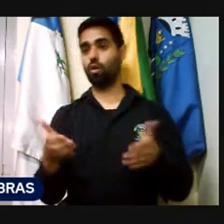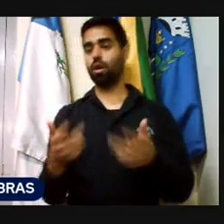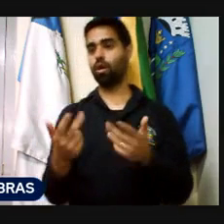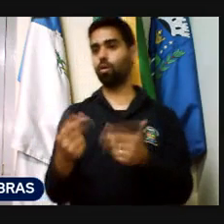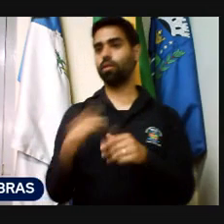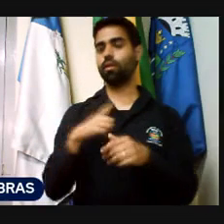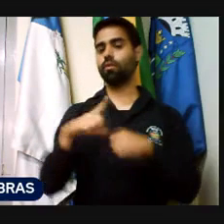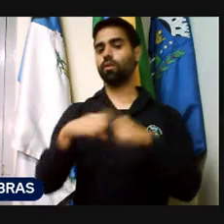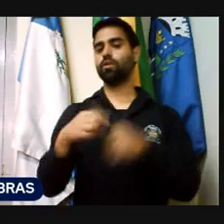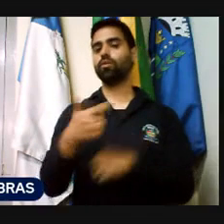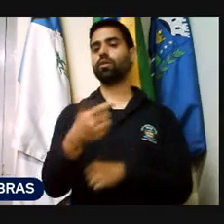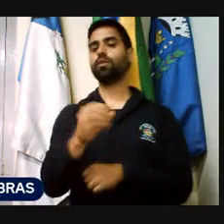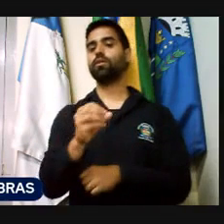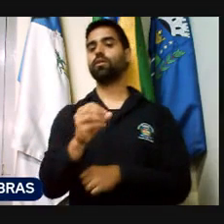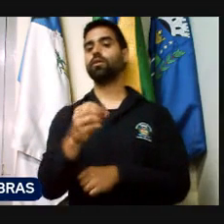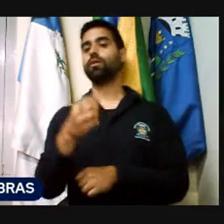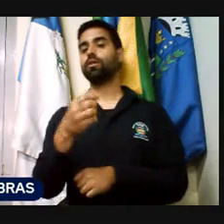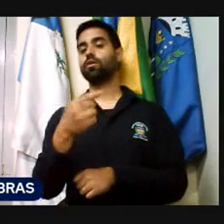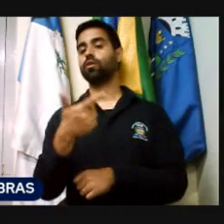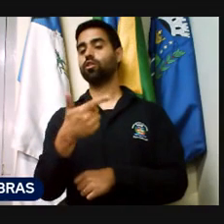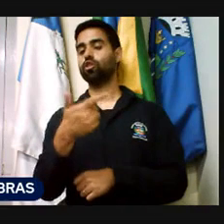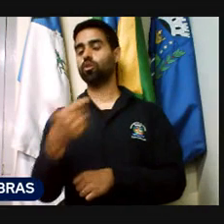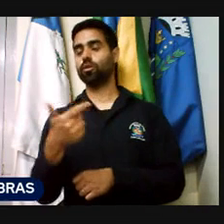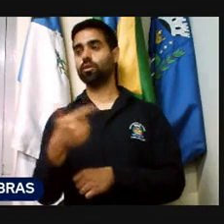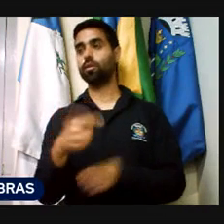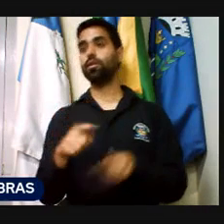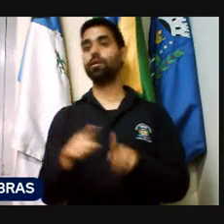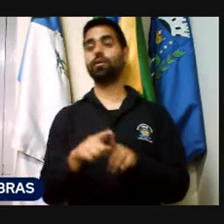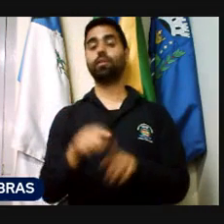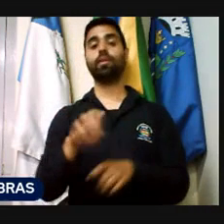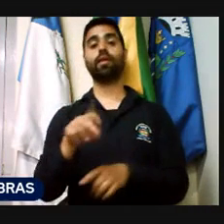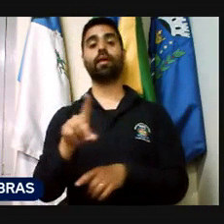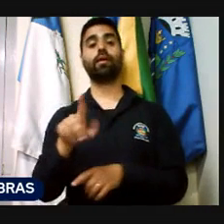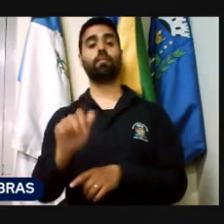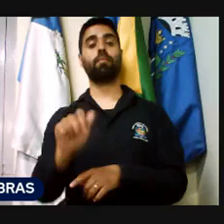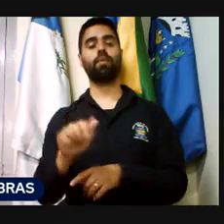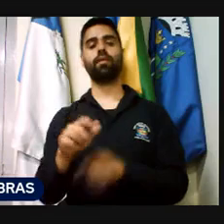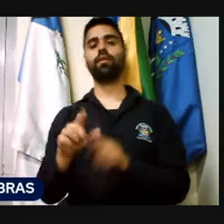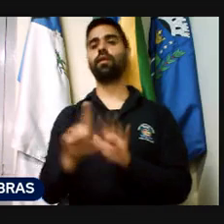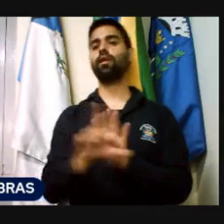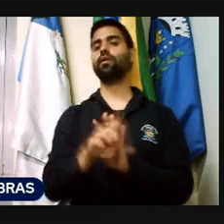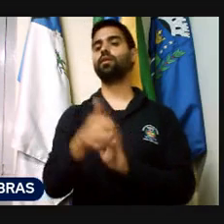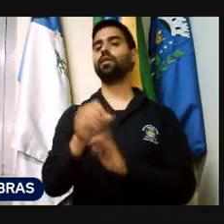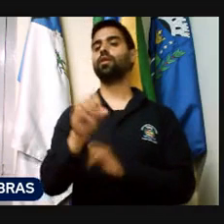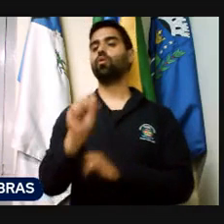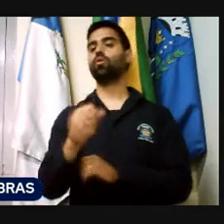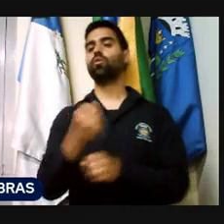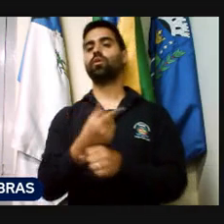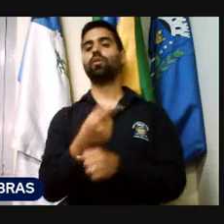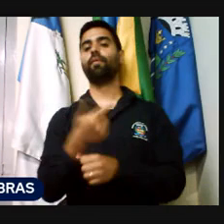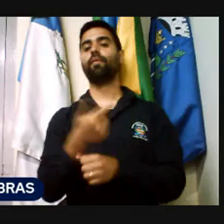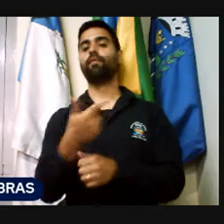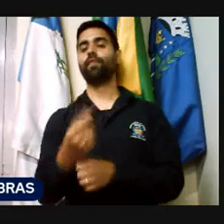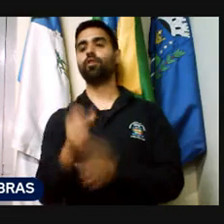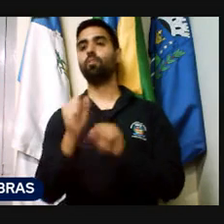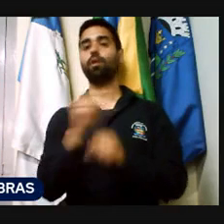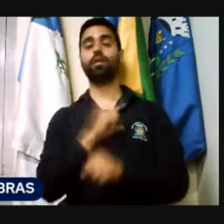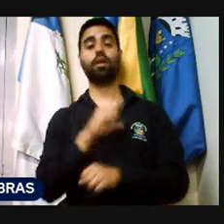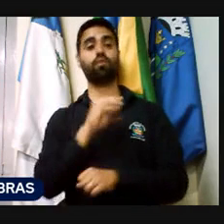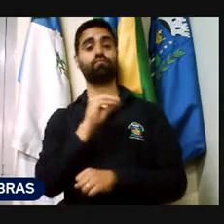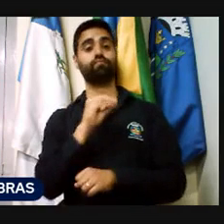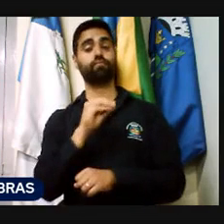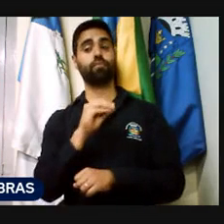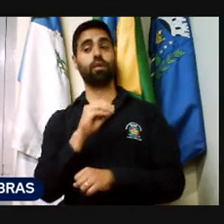prevê o artigo 212 da Constituição Federal, acrescido pela emenda constitucional 108 de 2020. É possível aumento de despesas